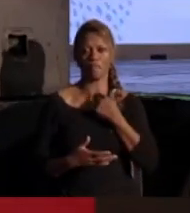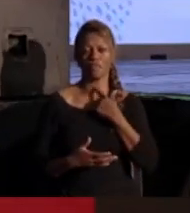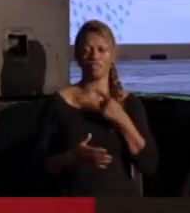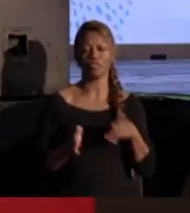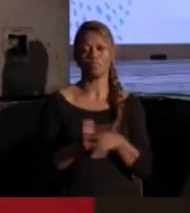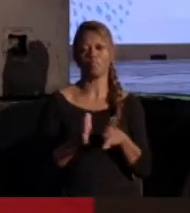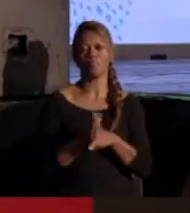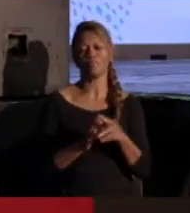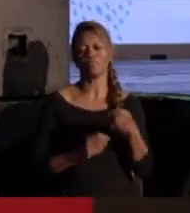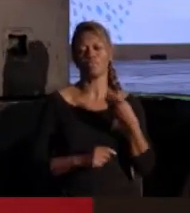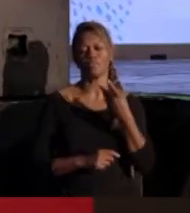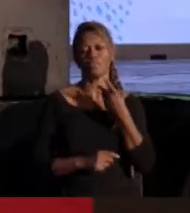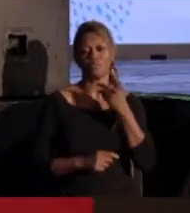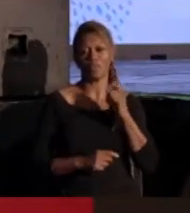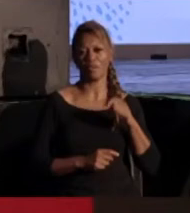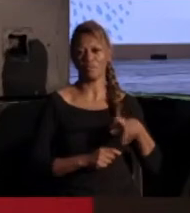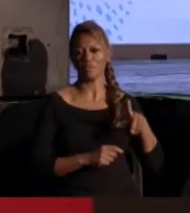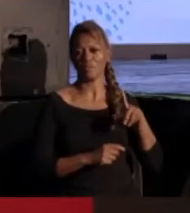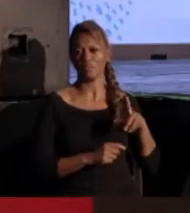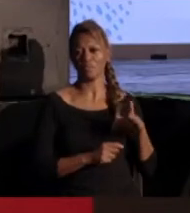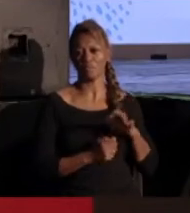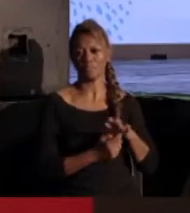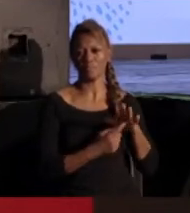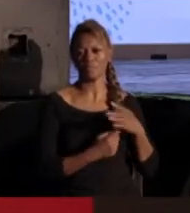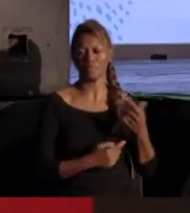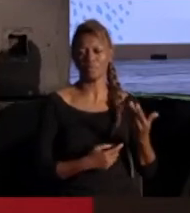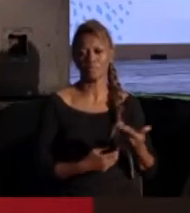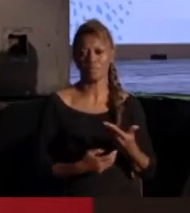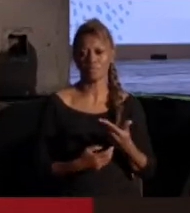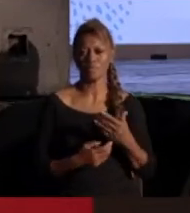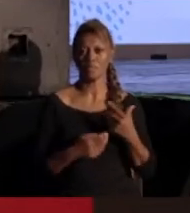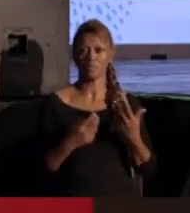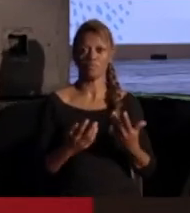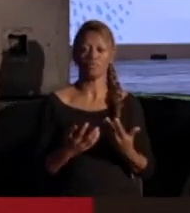está colocada aqui. Então,